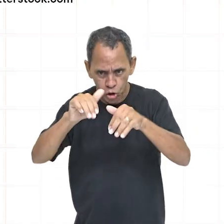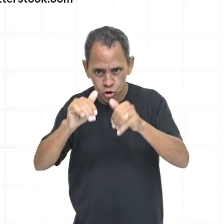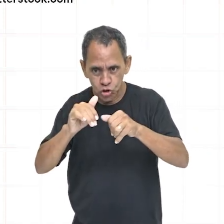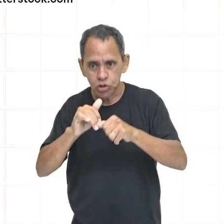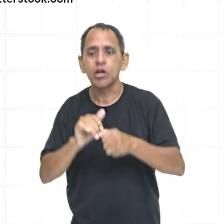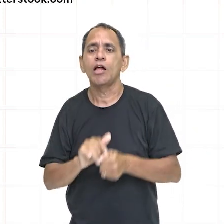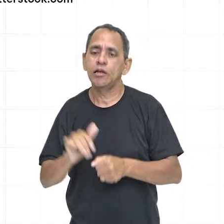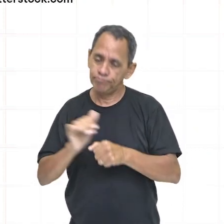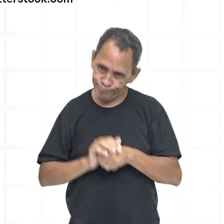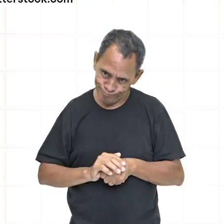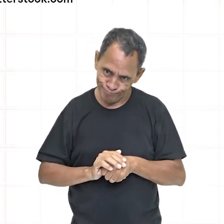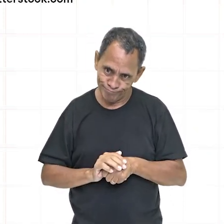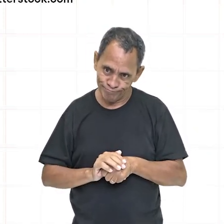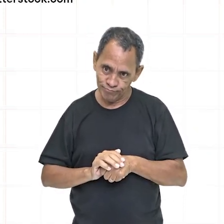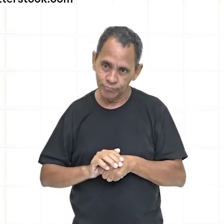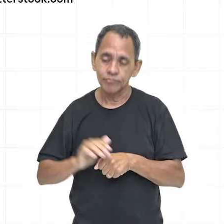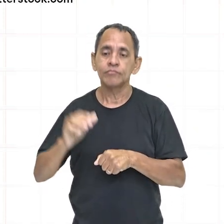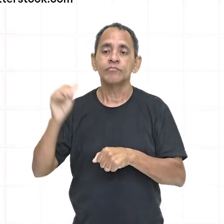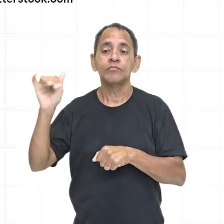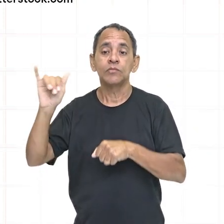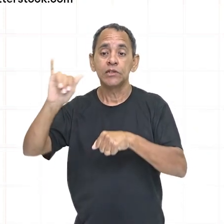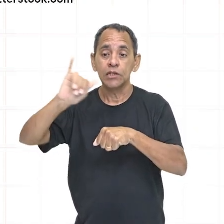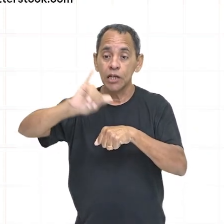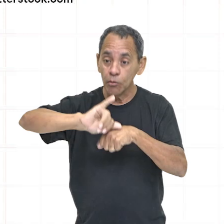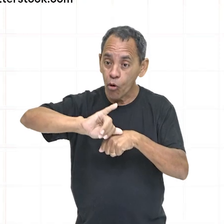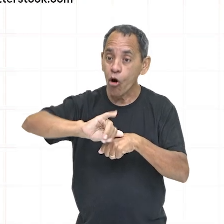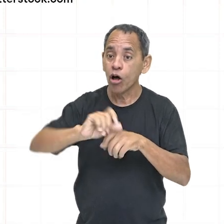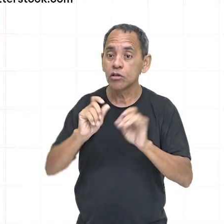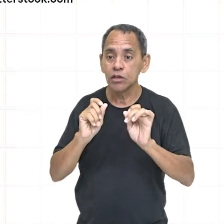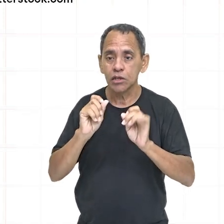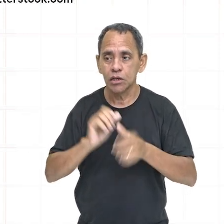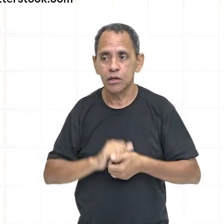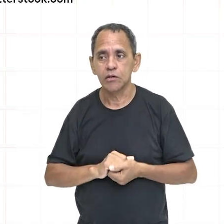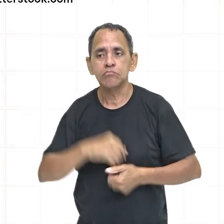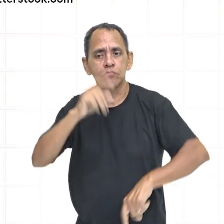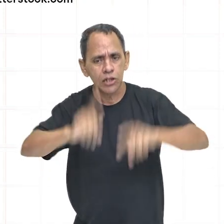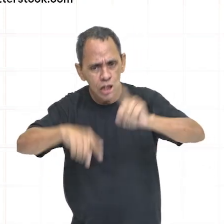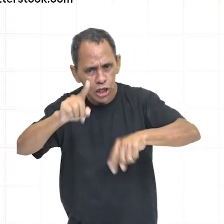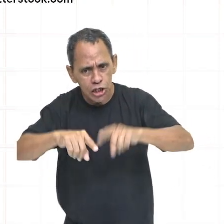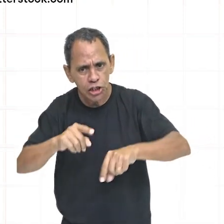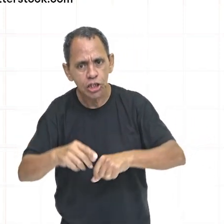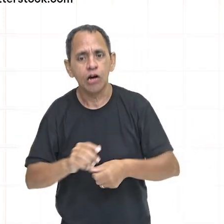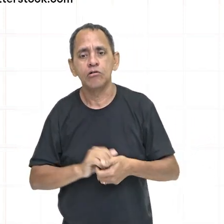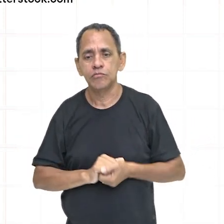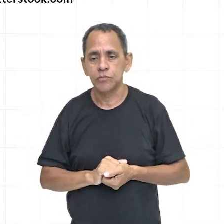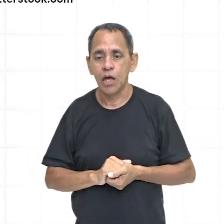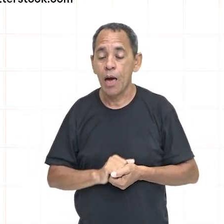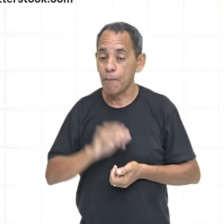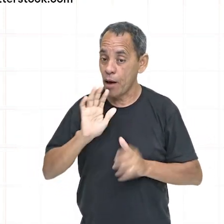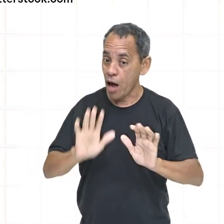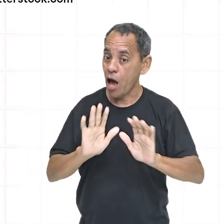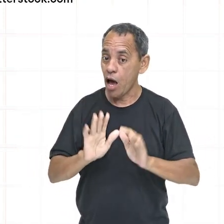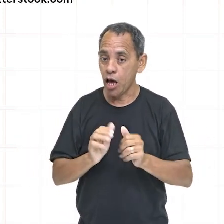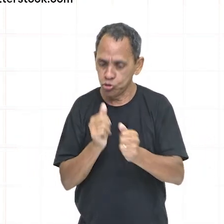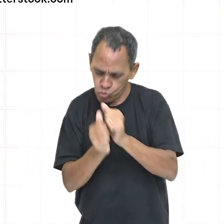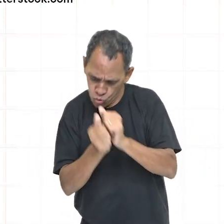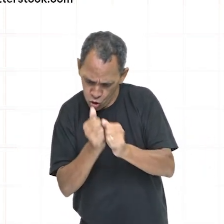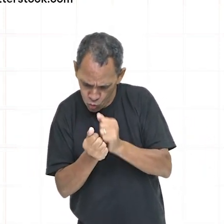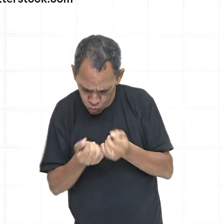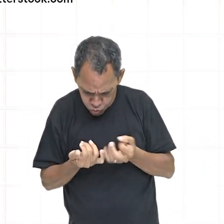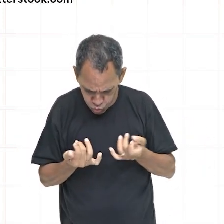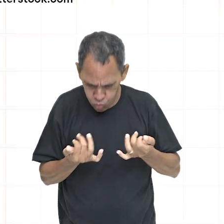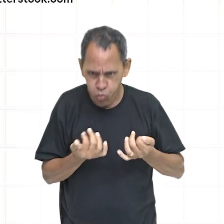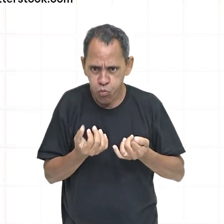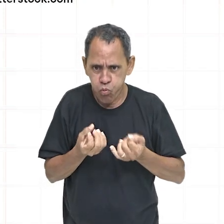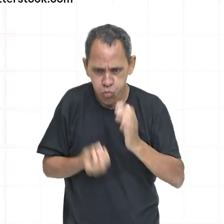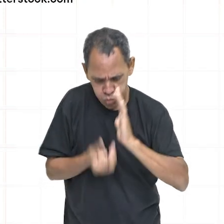bem? Já falando no carvão, nós temos o inverso. O carvão é produzido numa